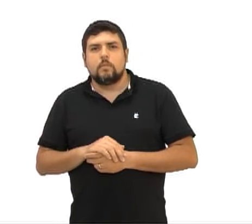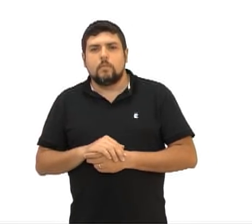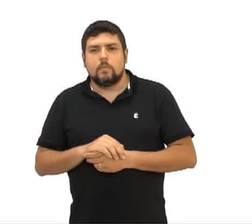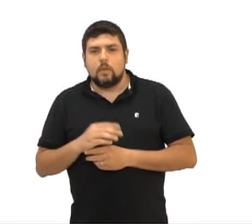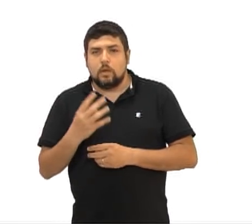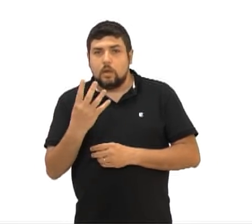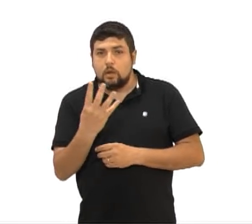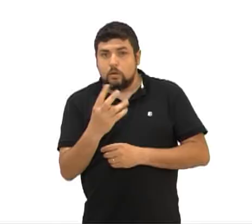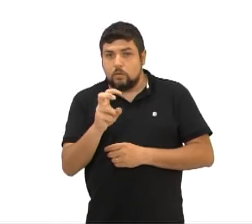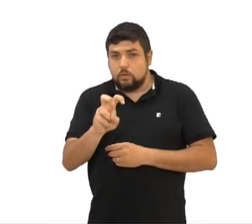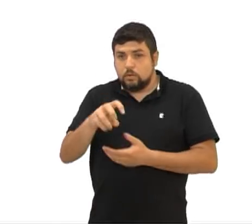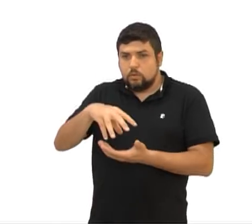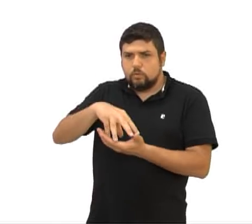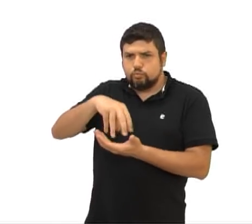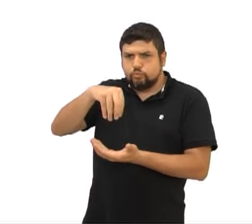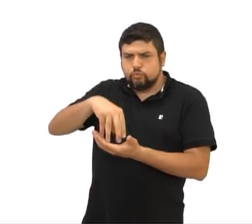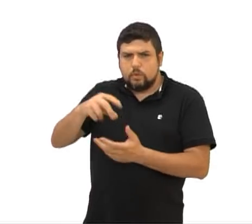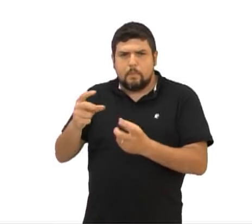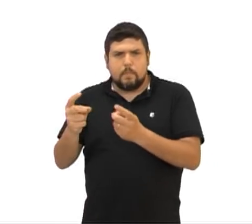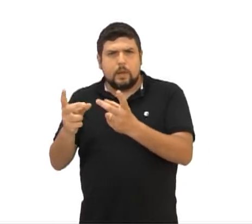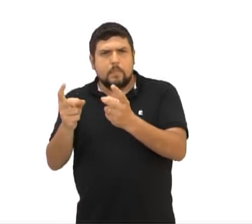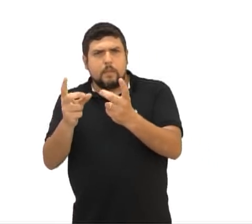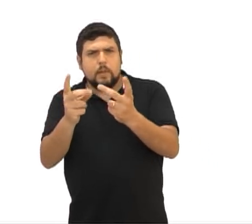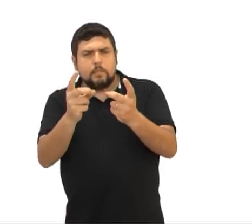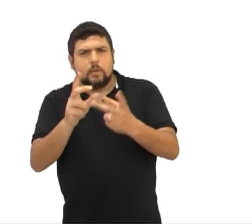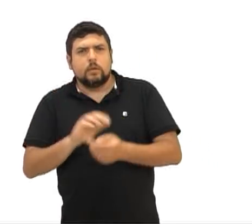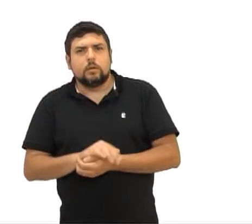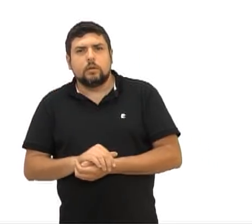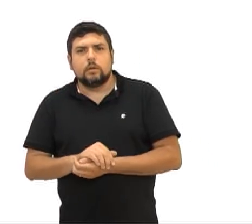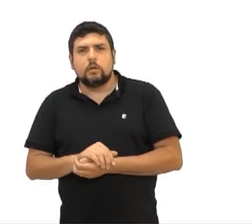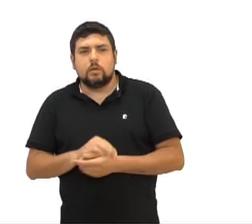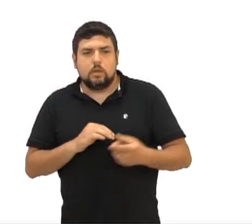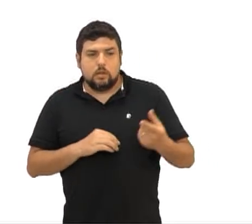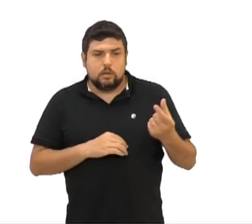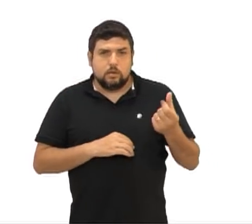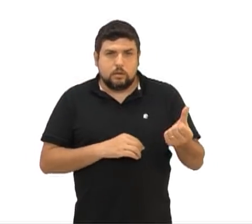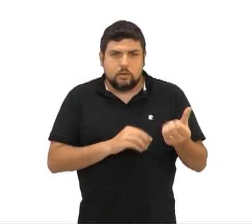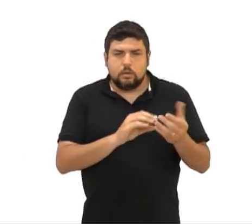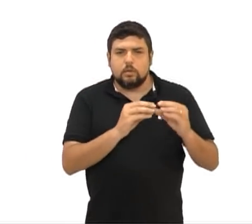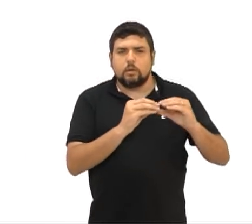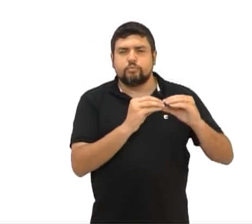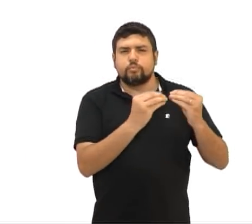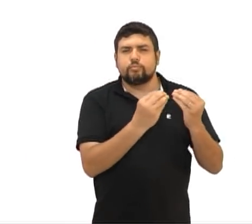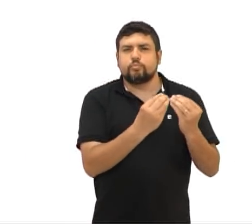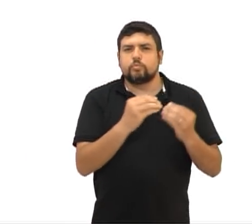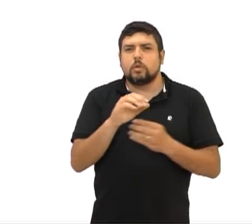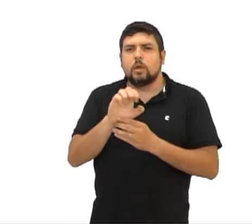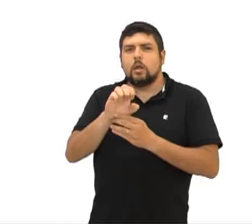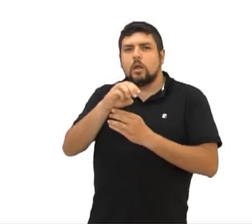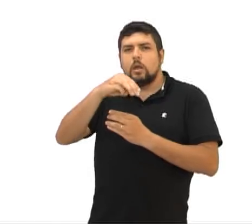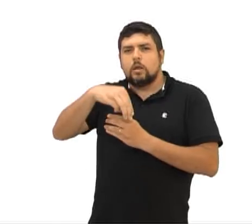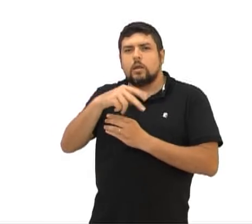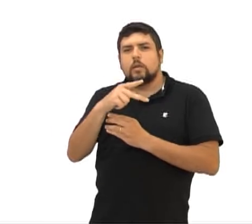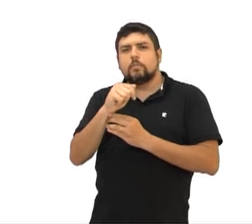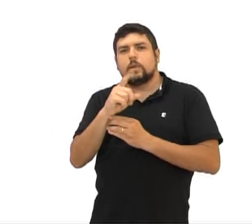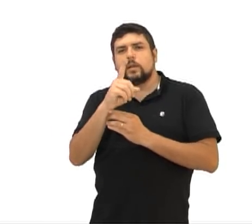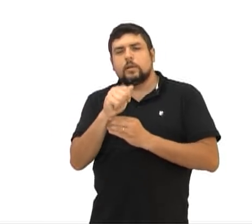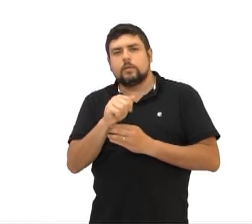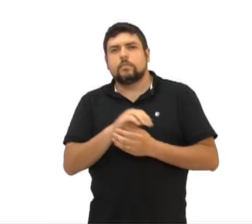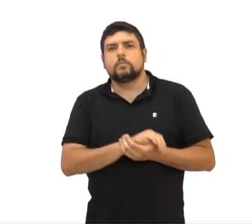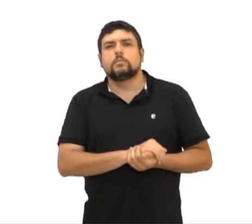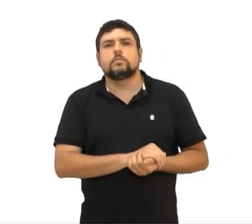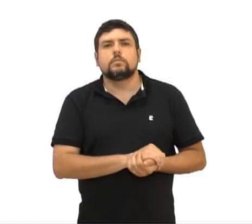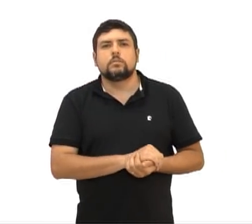coxinhas vendidas, são vendidas 16 empadas. Em um certo dia, foram